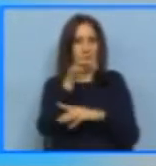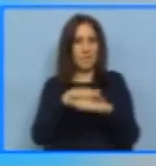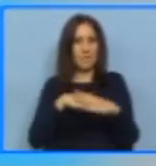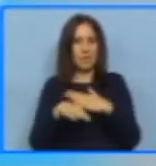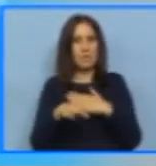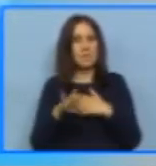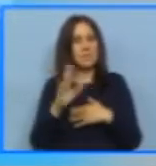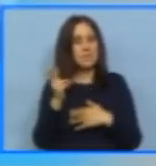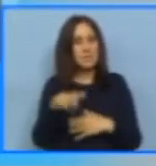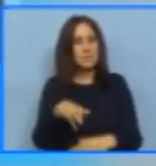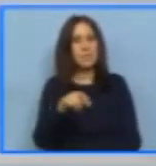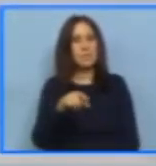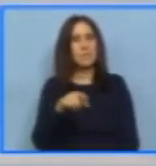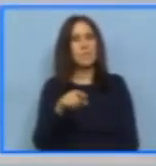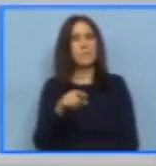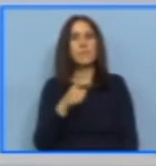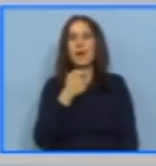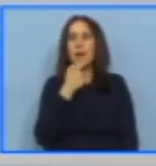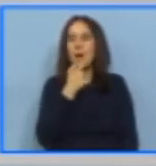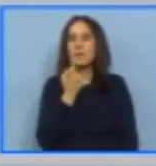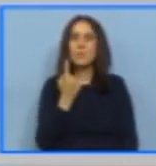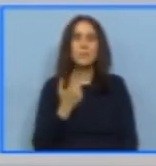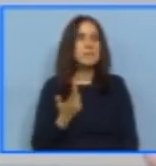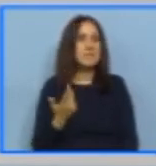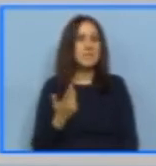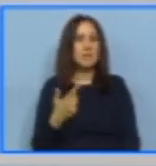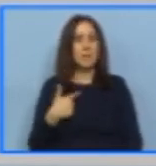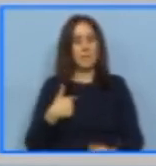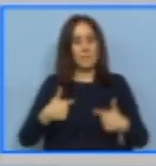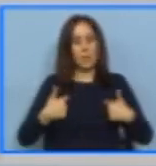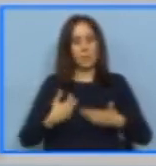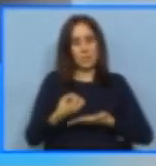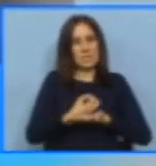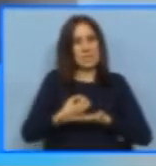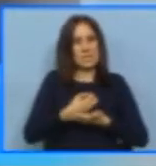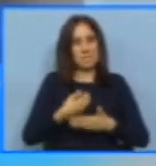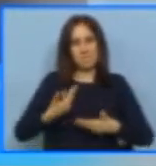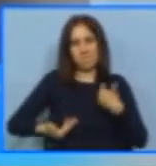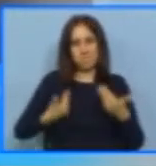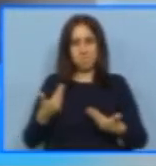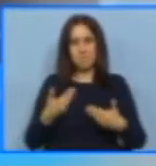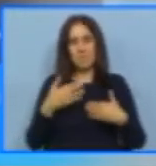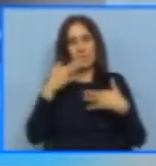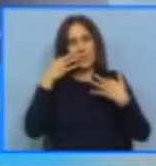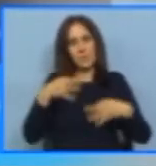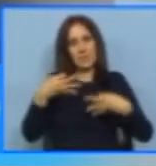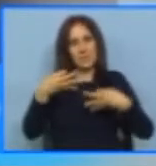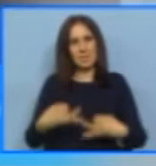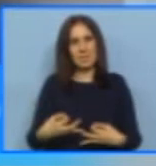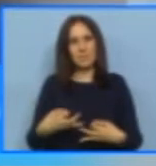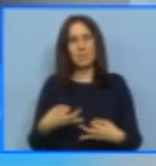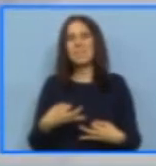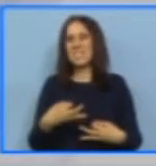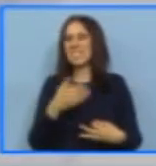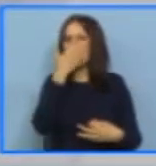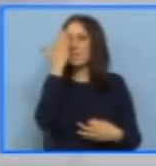fenómeno implica uma condição, que é despir-se de si próprio para ser humilde e simples. E isso talvez seja a coisa